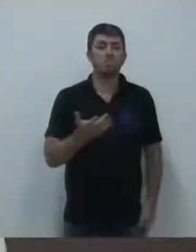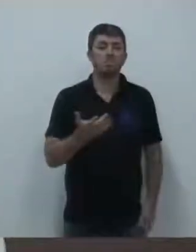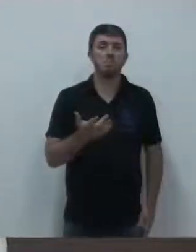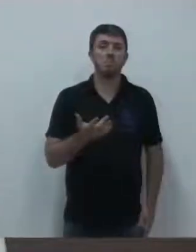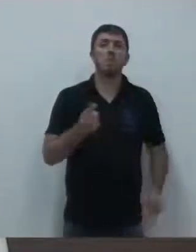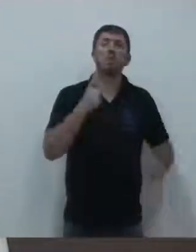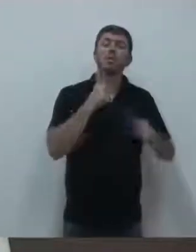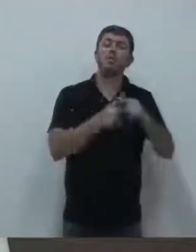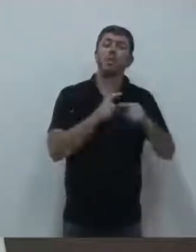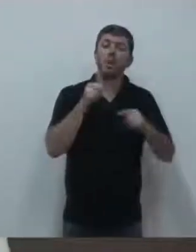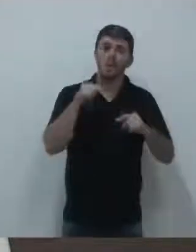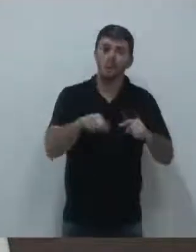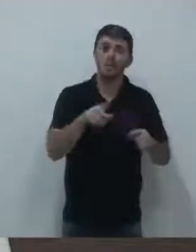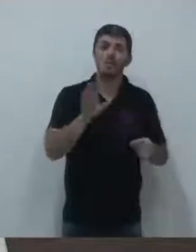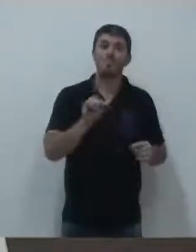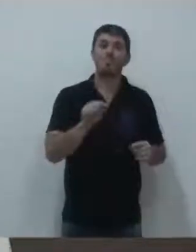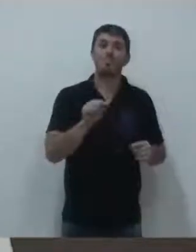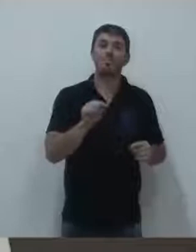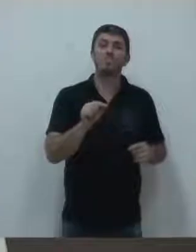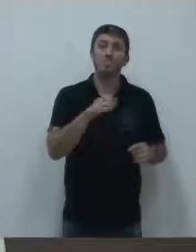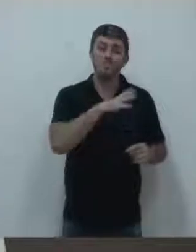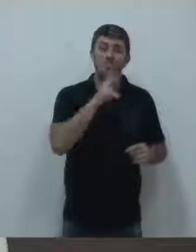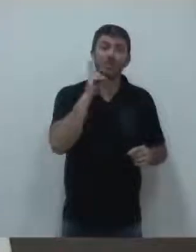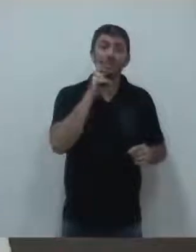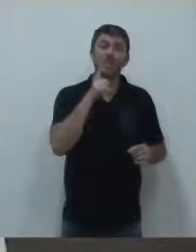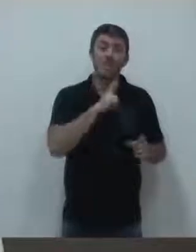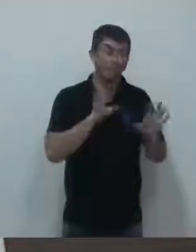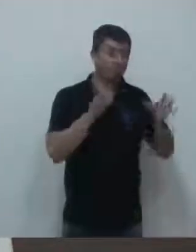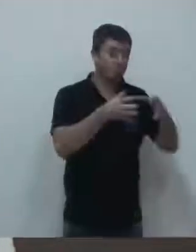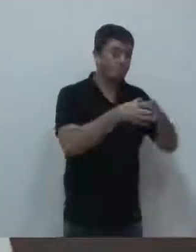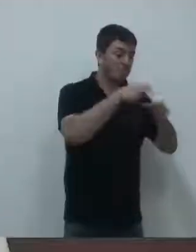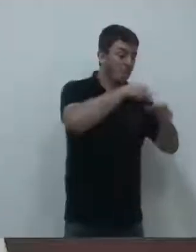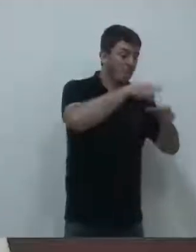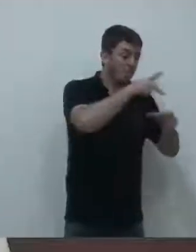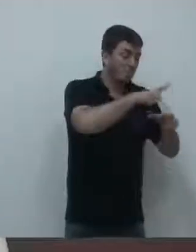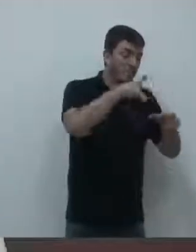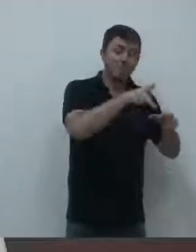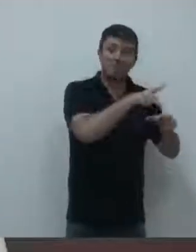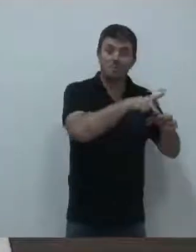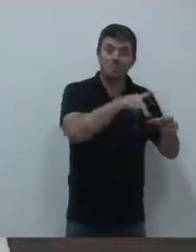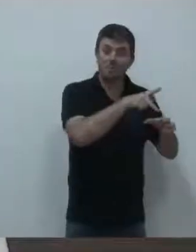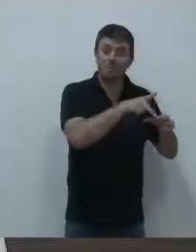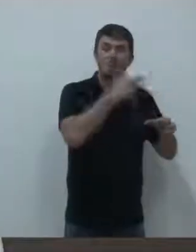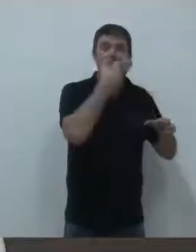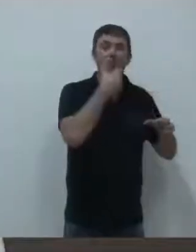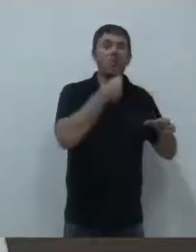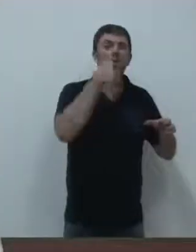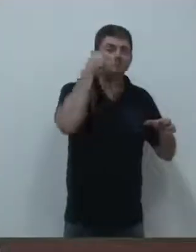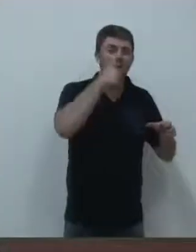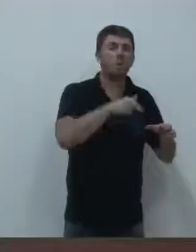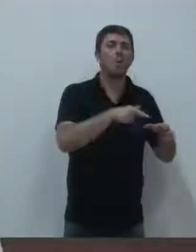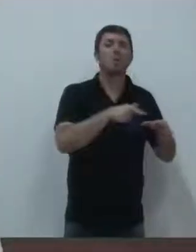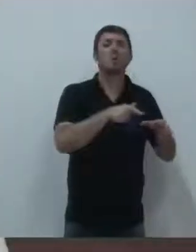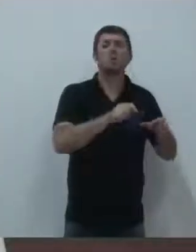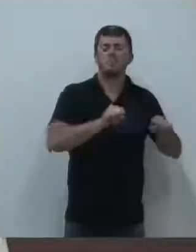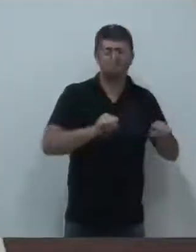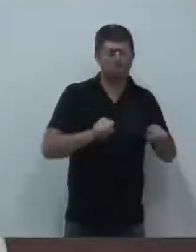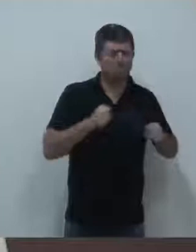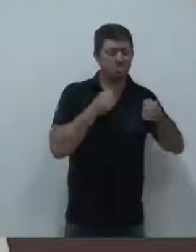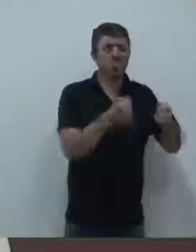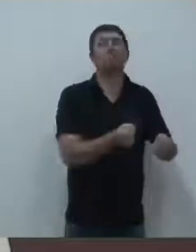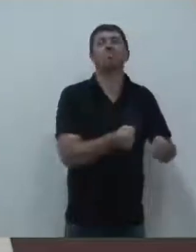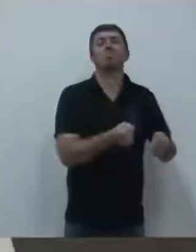gente tem uma classe de professoras e professores muito dedicadas. Eu sei o que é estar dentro da sala de aula e